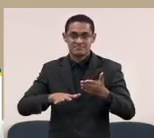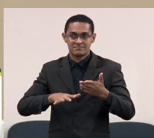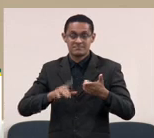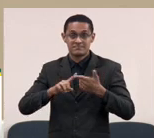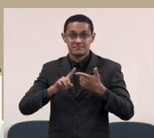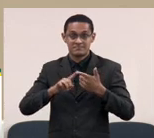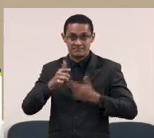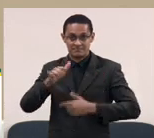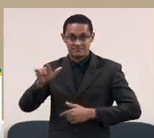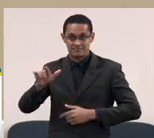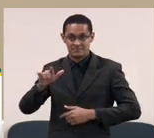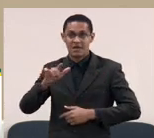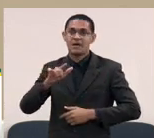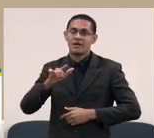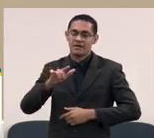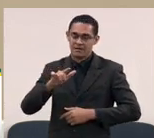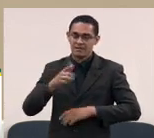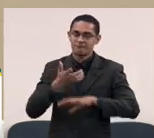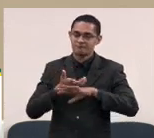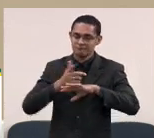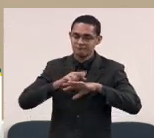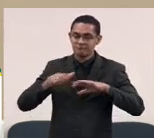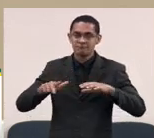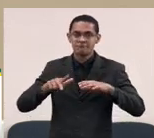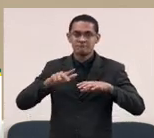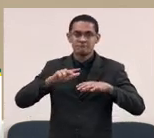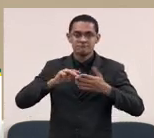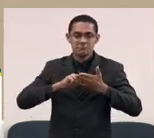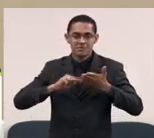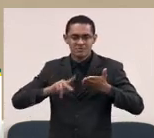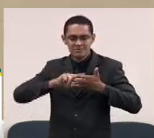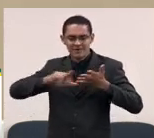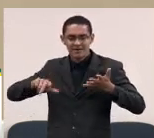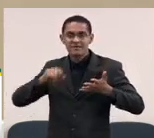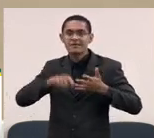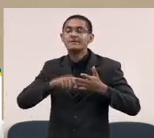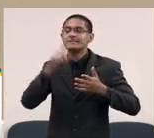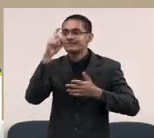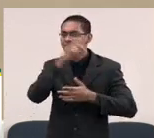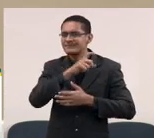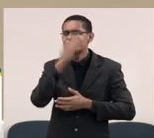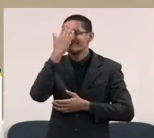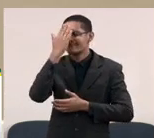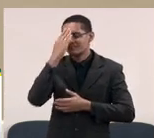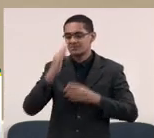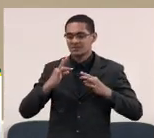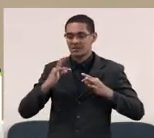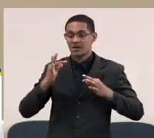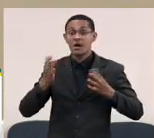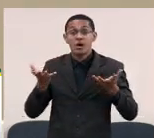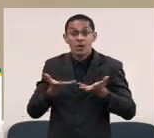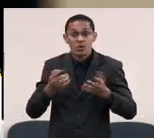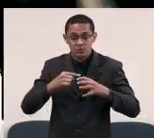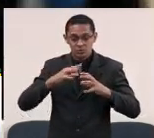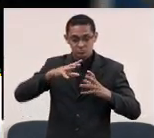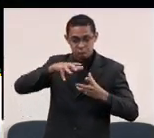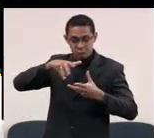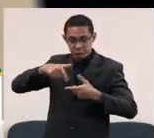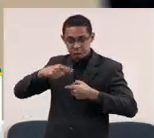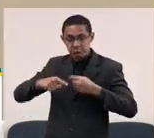se impõem como desafio. É sabido por todos que o mundo mudou. A gente vive hoje numa era